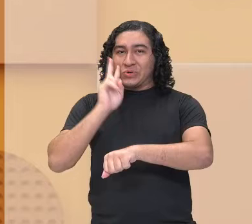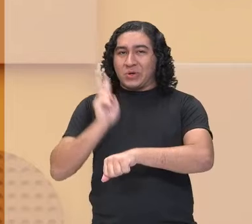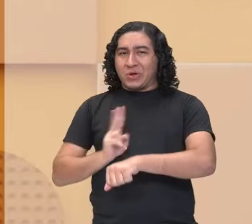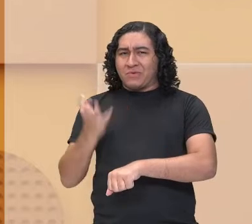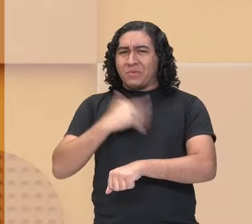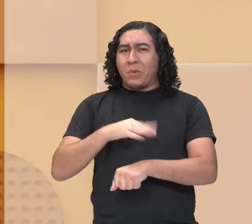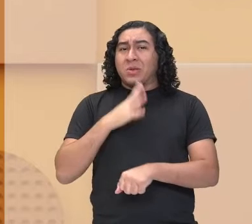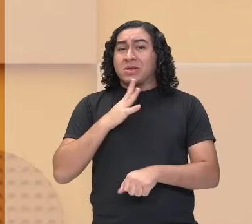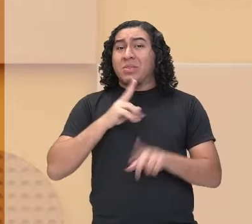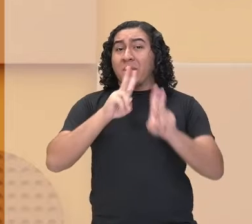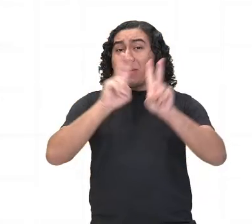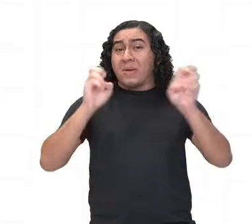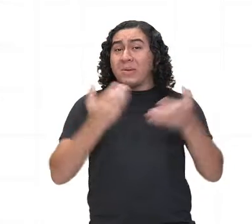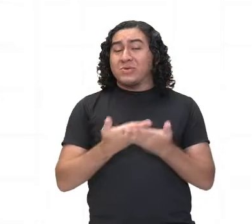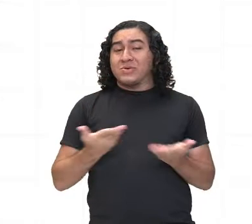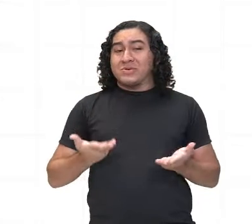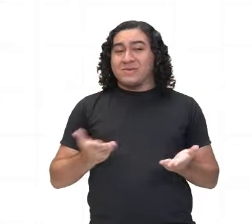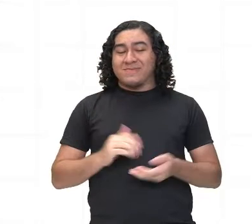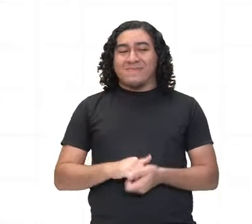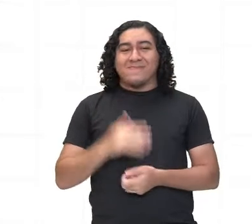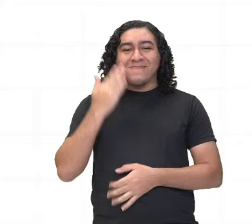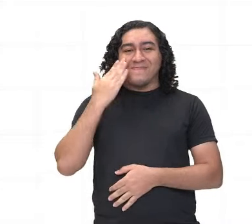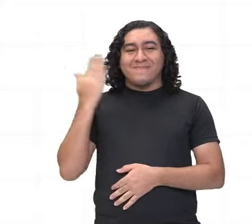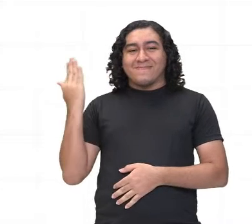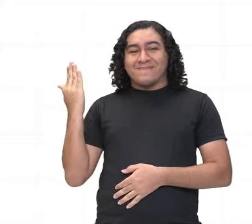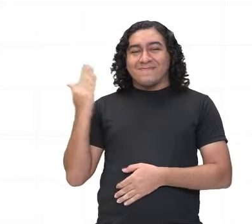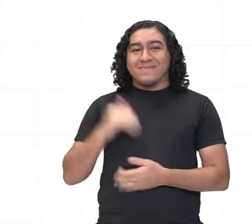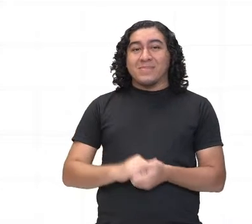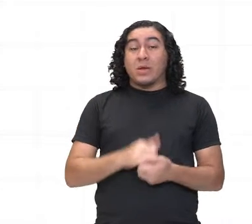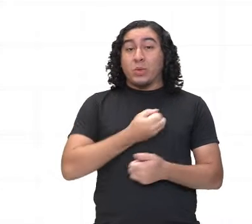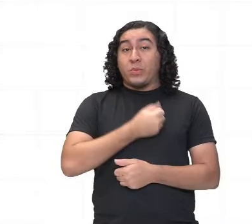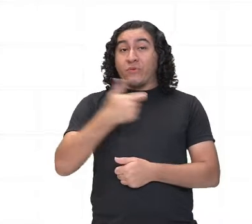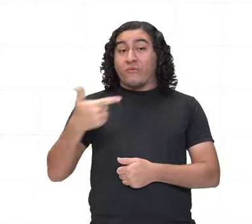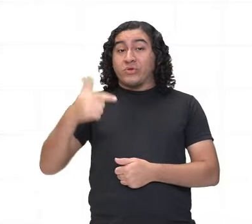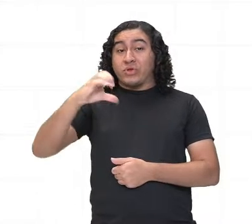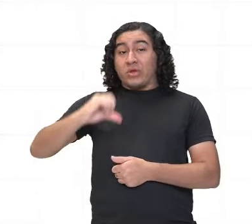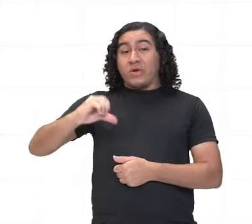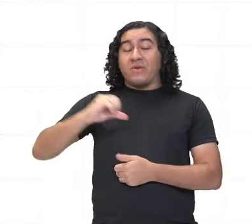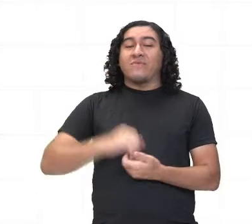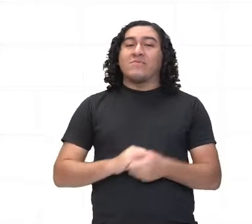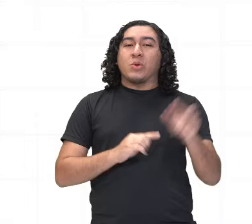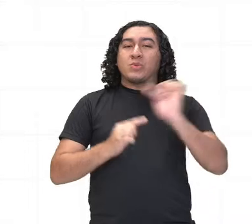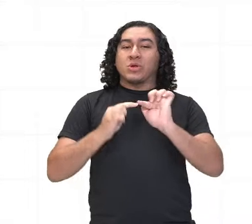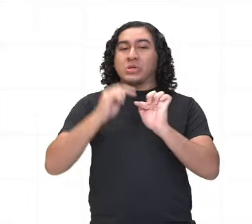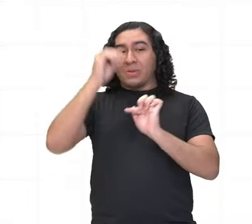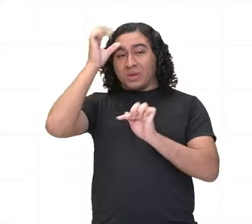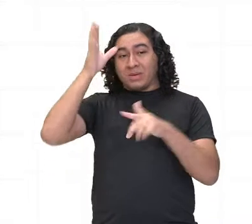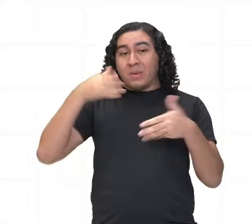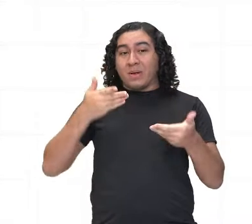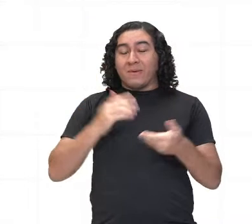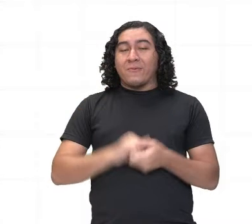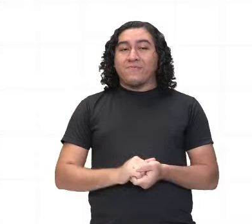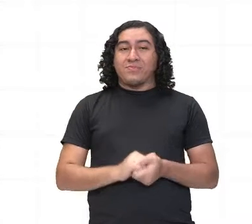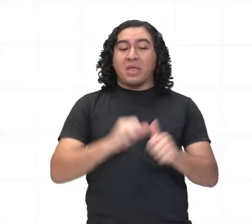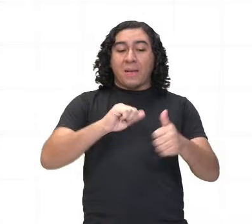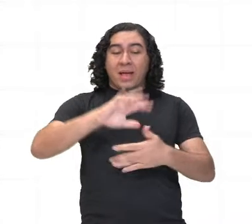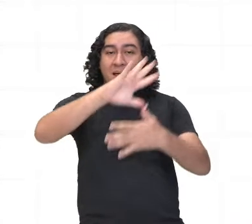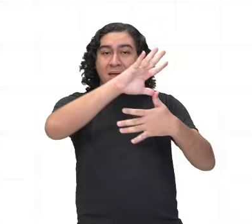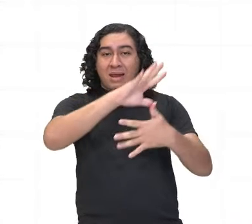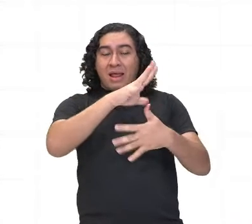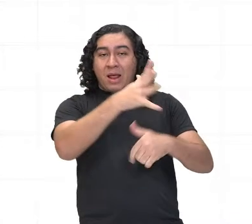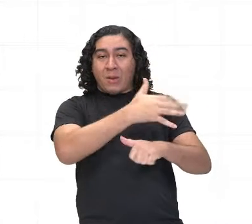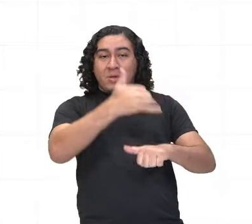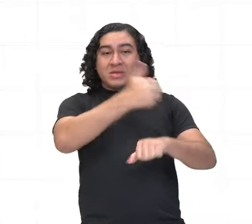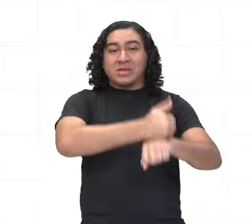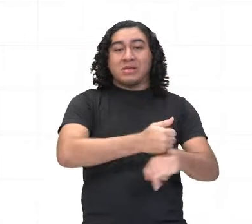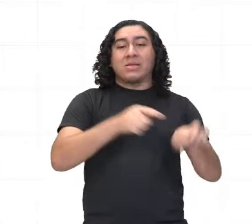comigo conhecer o tema da nossa aula. A aula de número 29 tem como objeto de conhecimento a conquista da